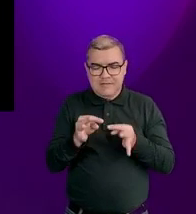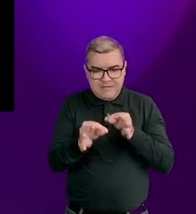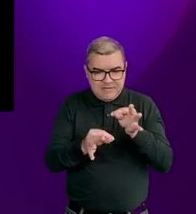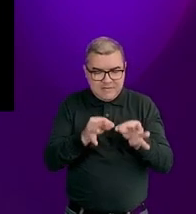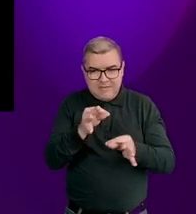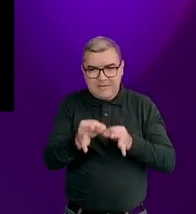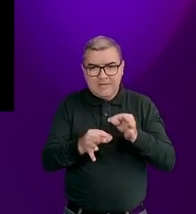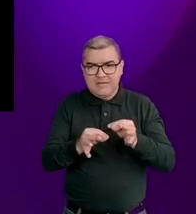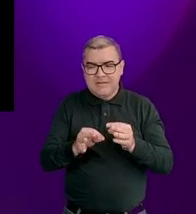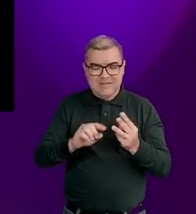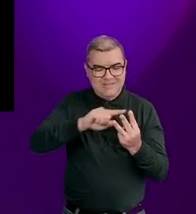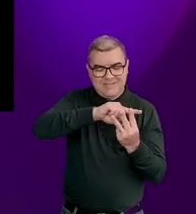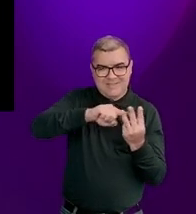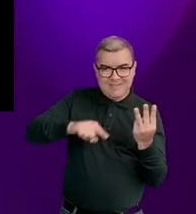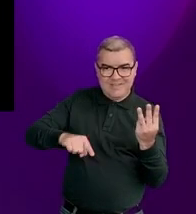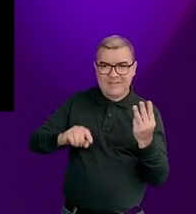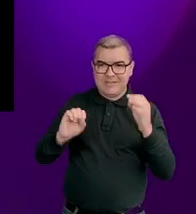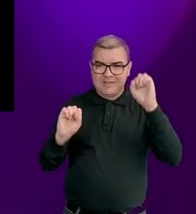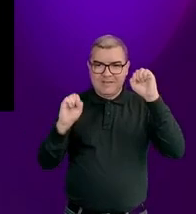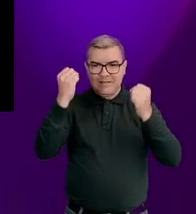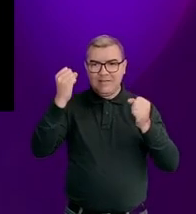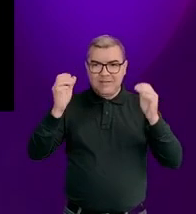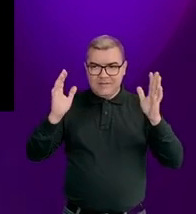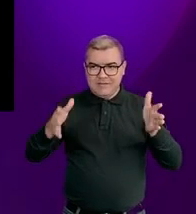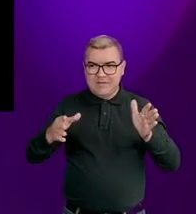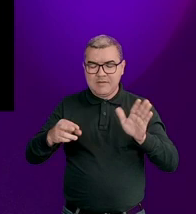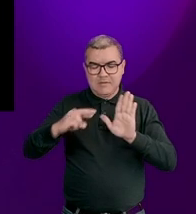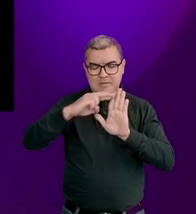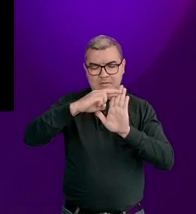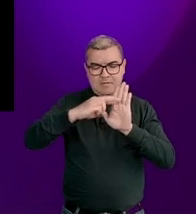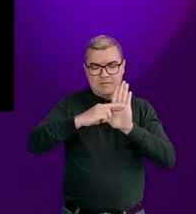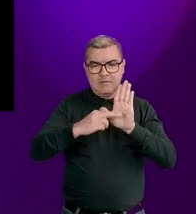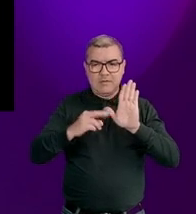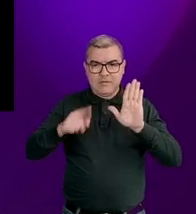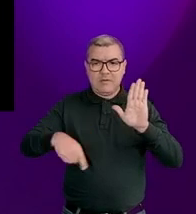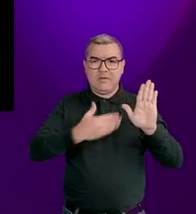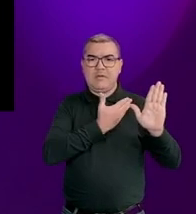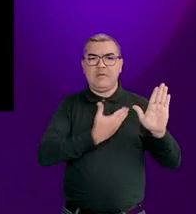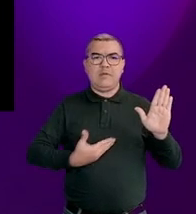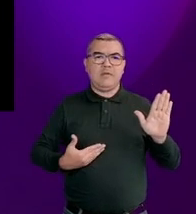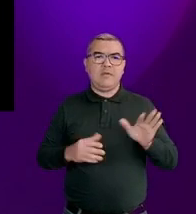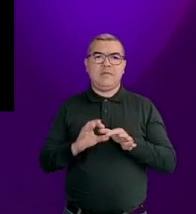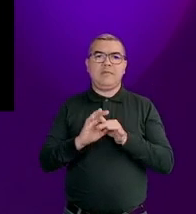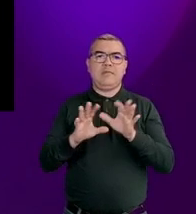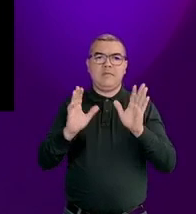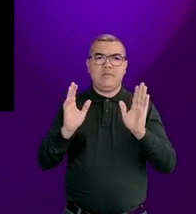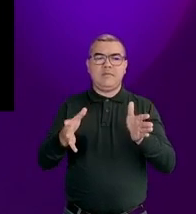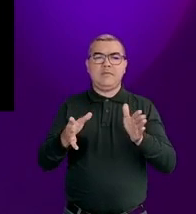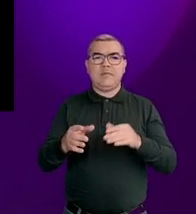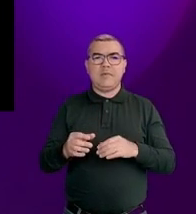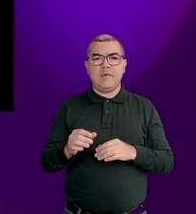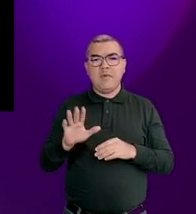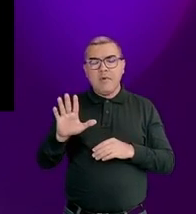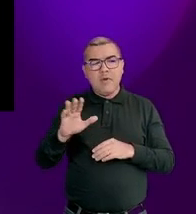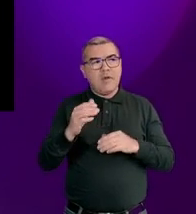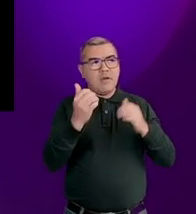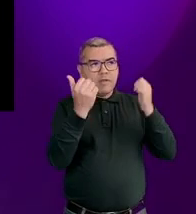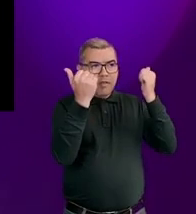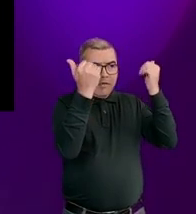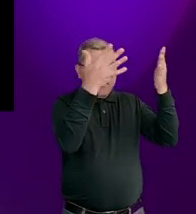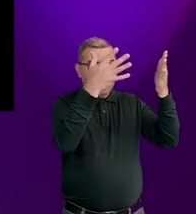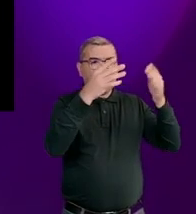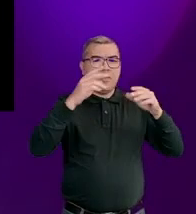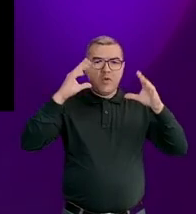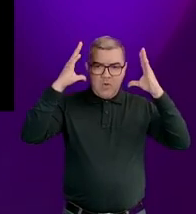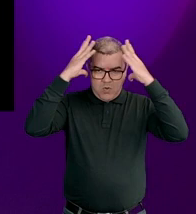pelas 3 indústrias que têm já aprovação regulatória no Brasil. Essa manufatura é feita fora do Brasil. Um caso é na